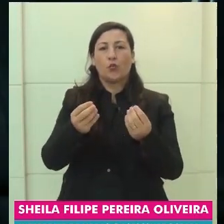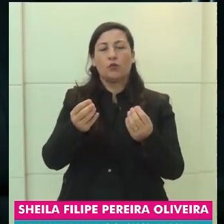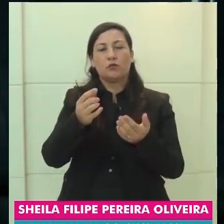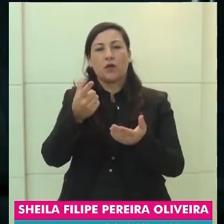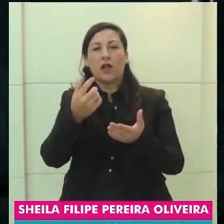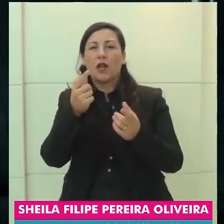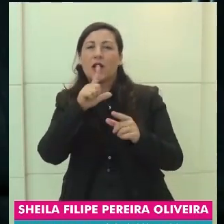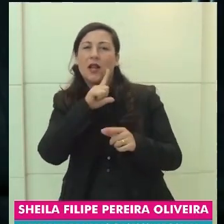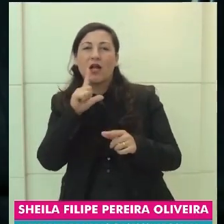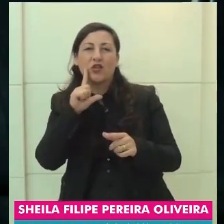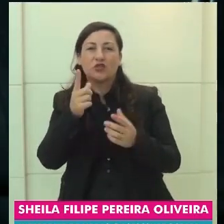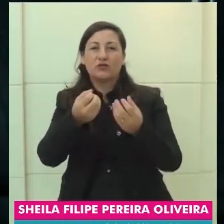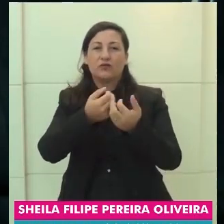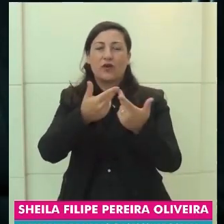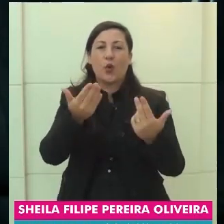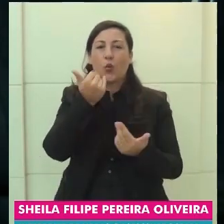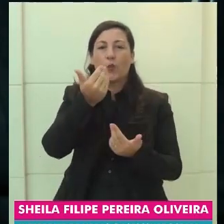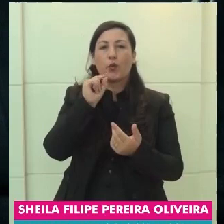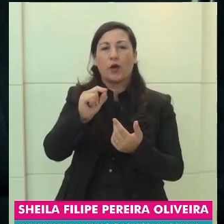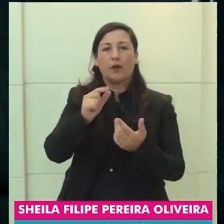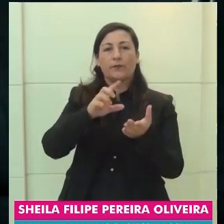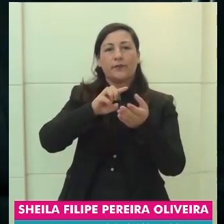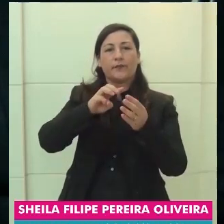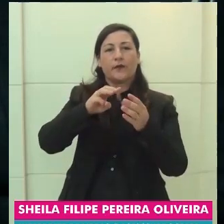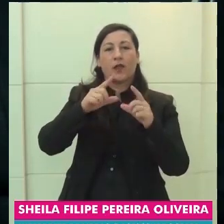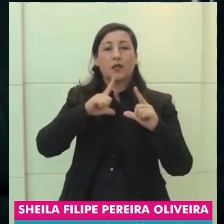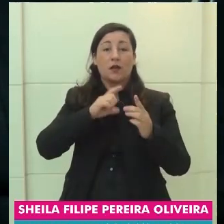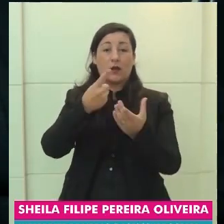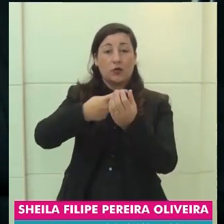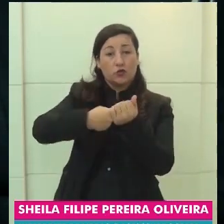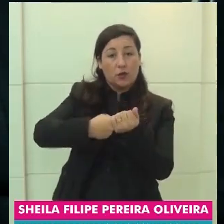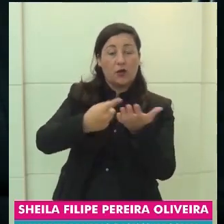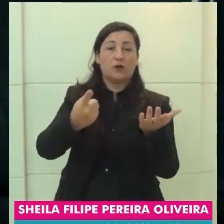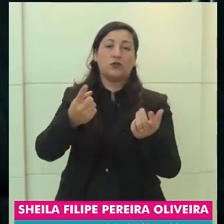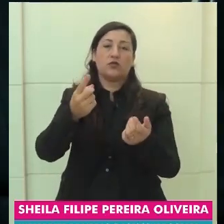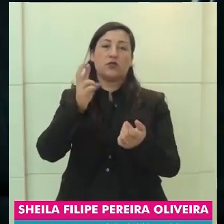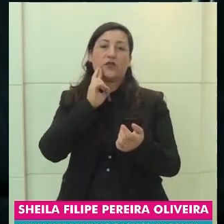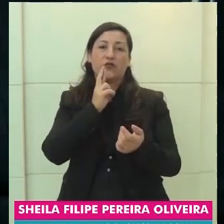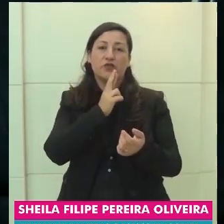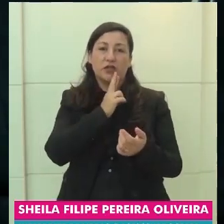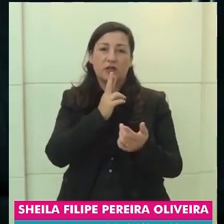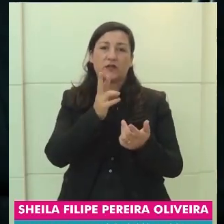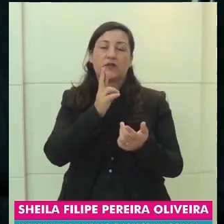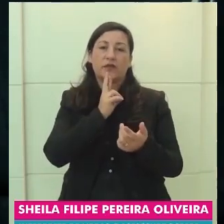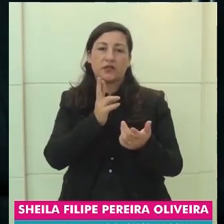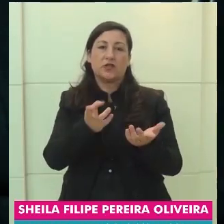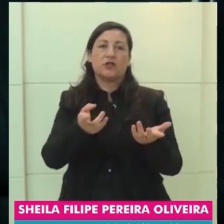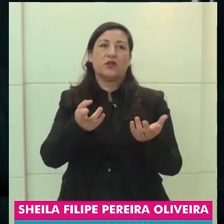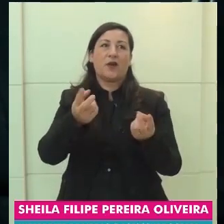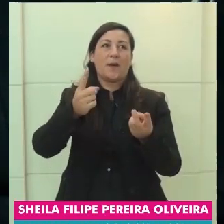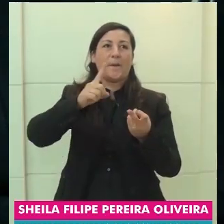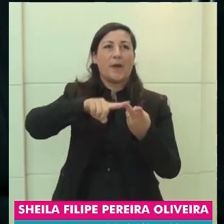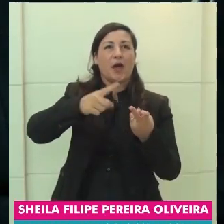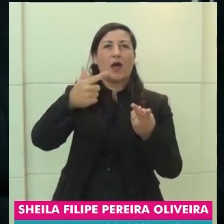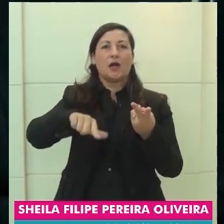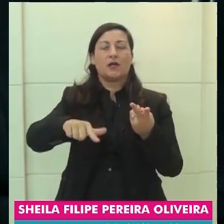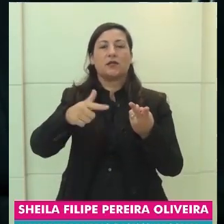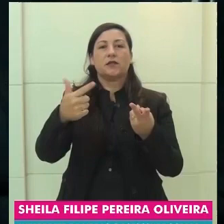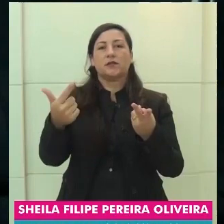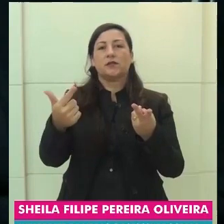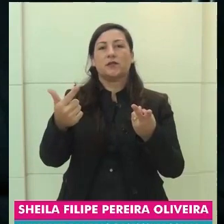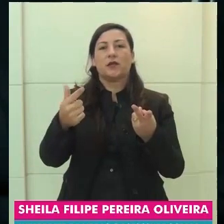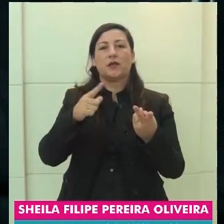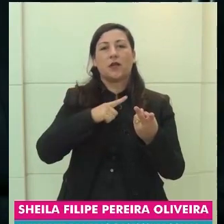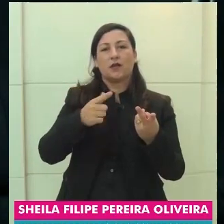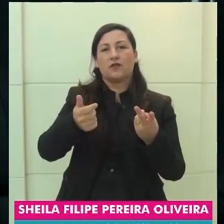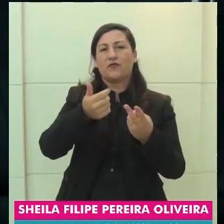vai ter cachorro quente, a gente vai ter pastel, a gente vai ter a bebida, vai ter docinhos para oferecer para as pessoas que vão lá curtir